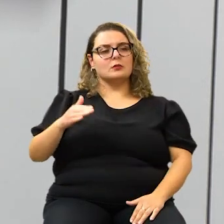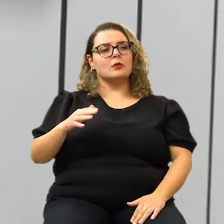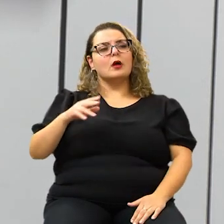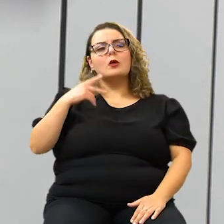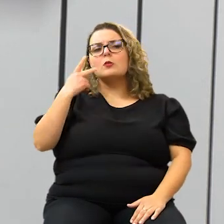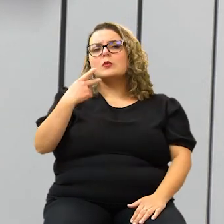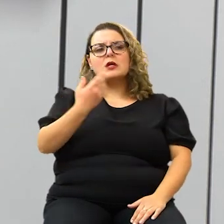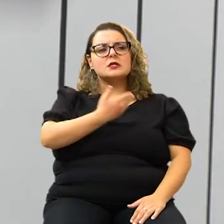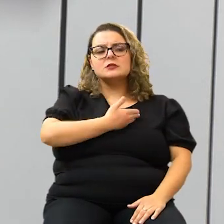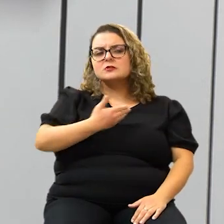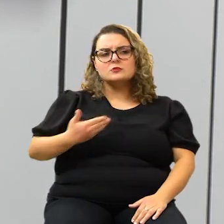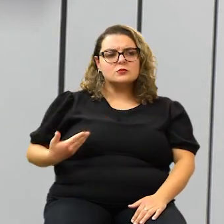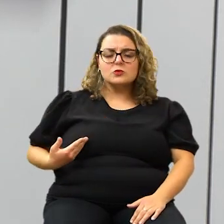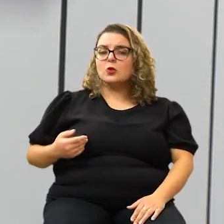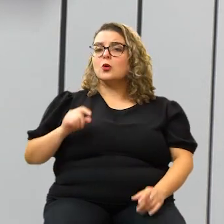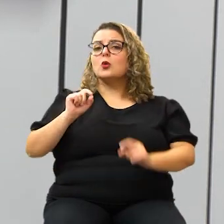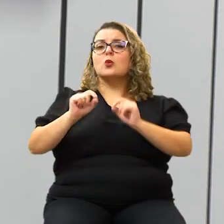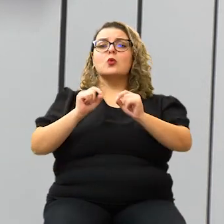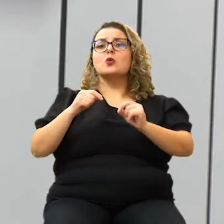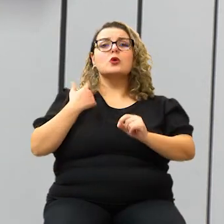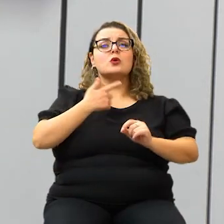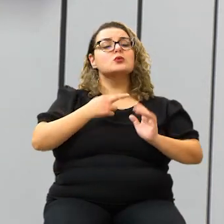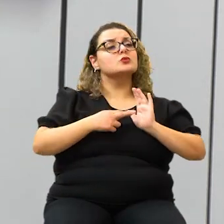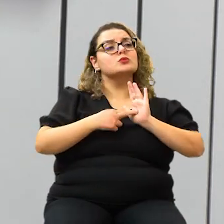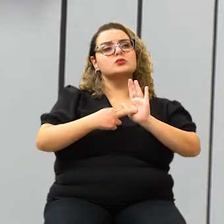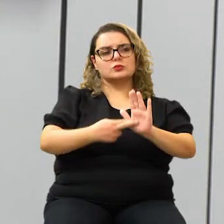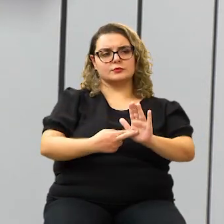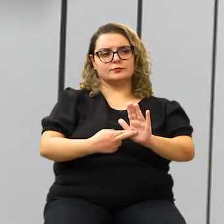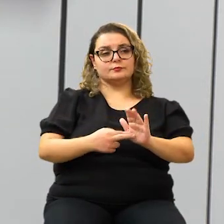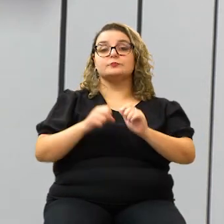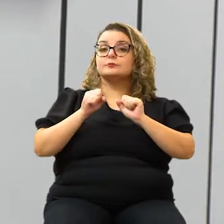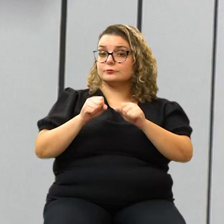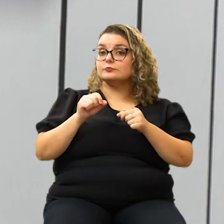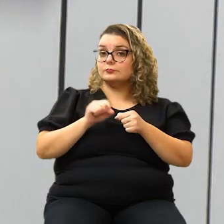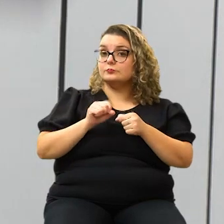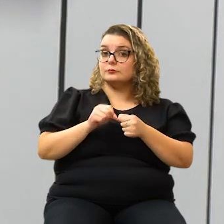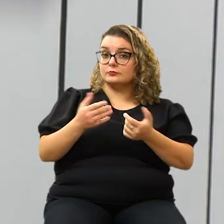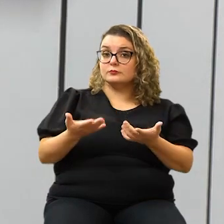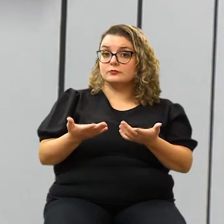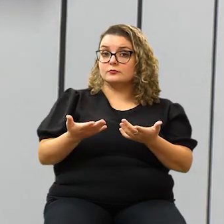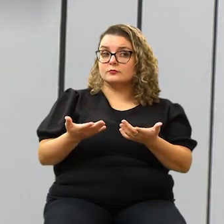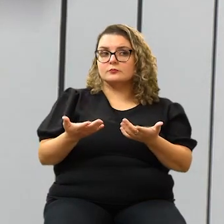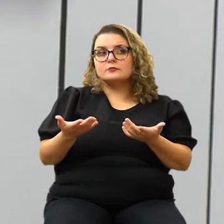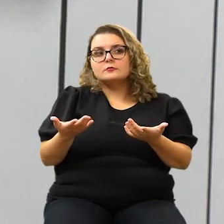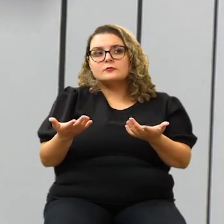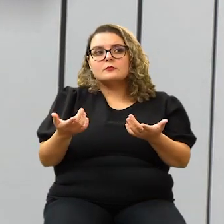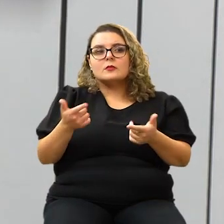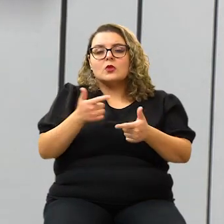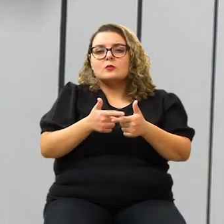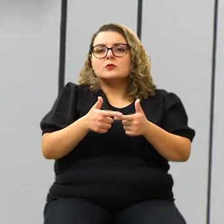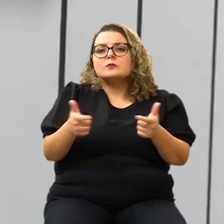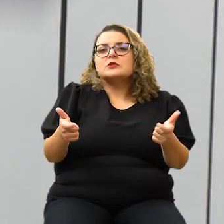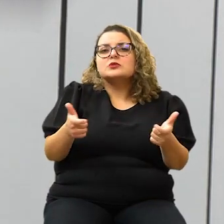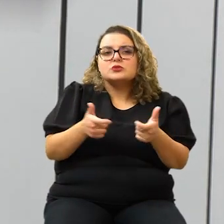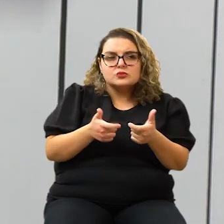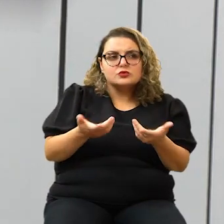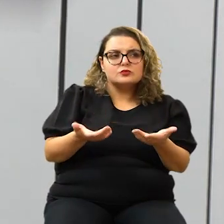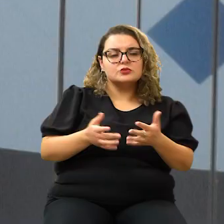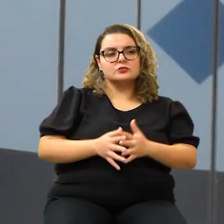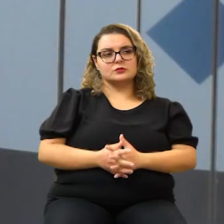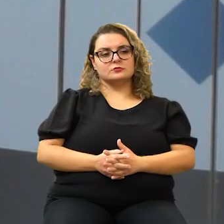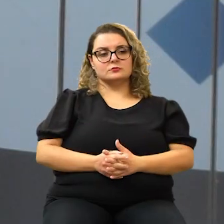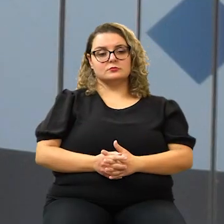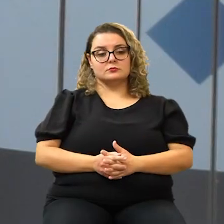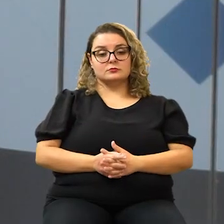políticas públicas? O que os nossos representantes podem fazer para mitigar essas situações?